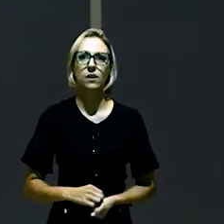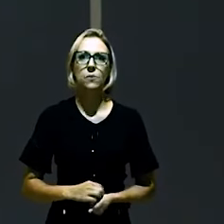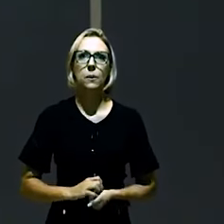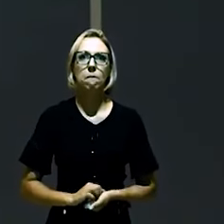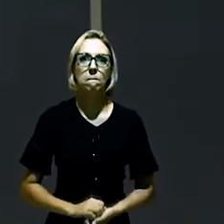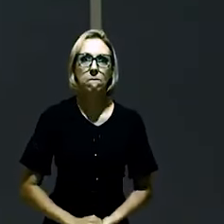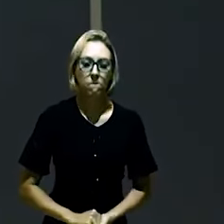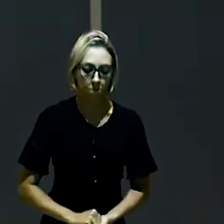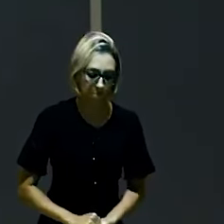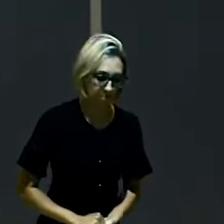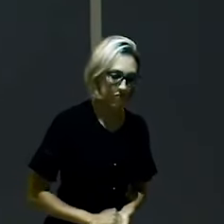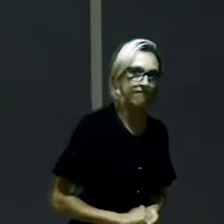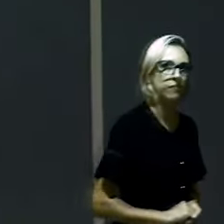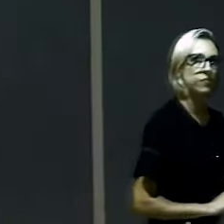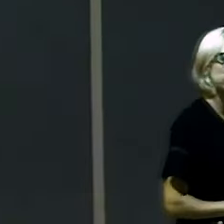aleluia.